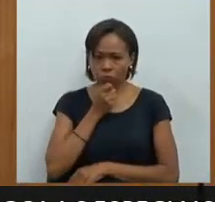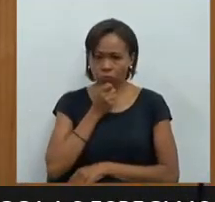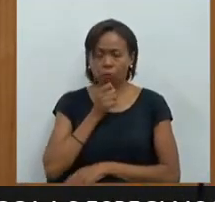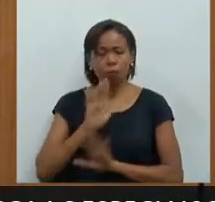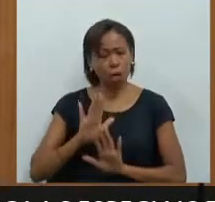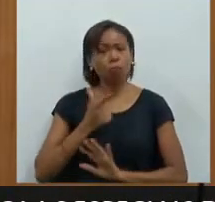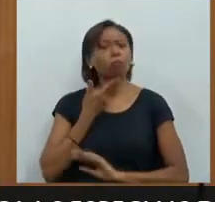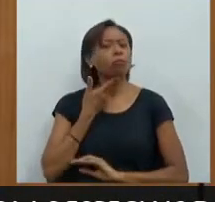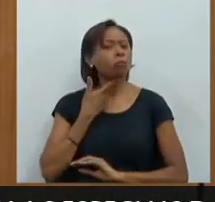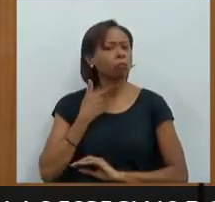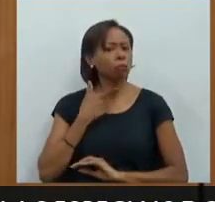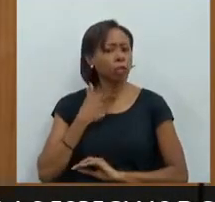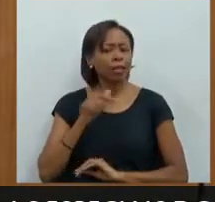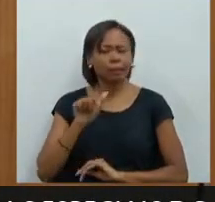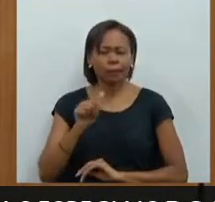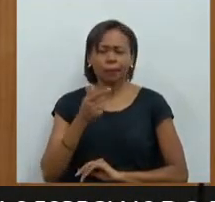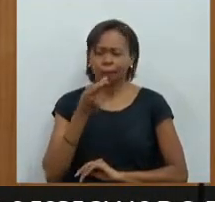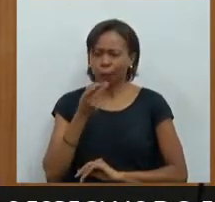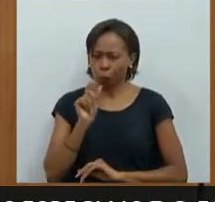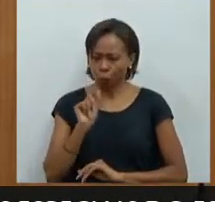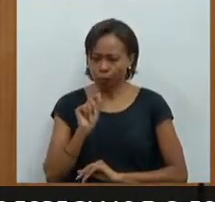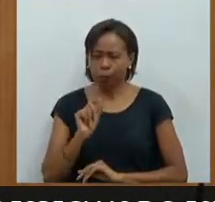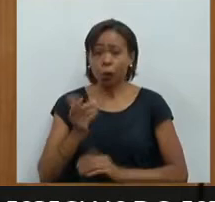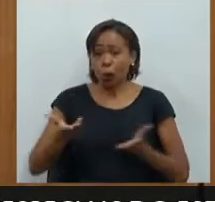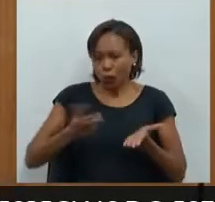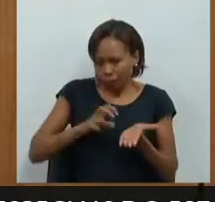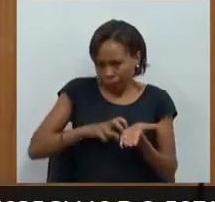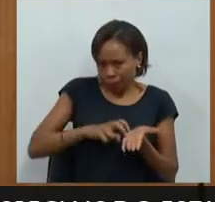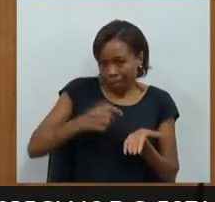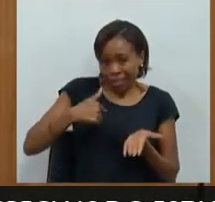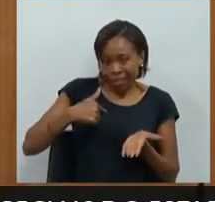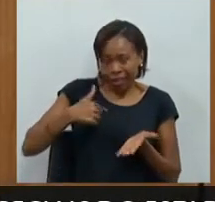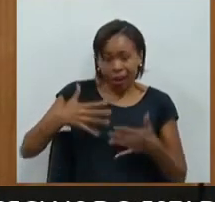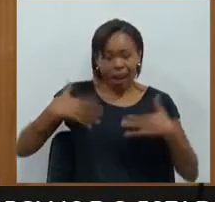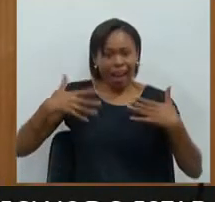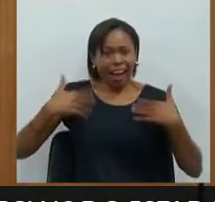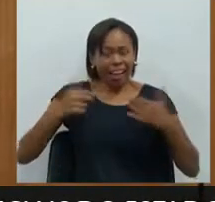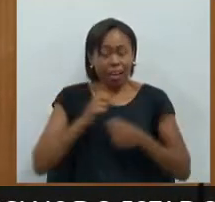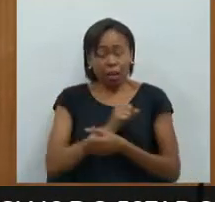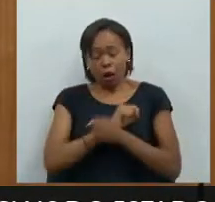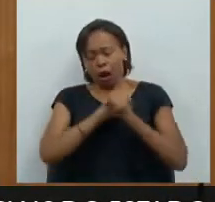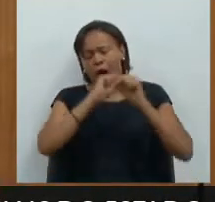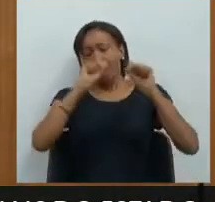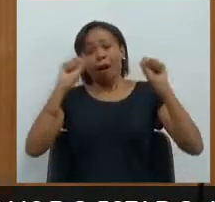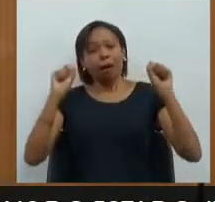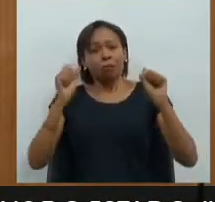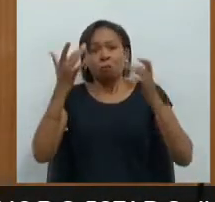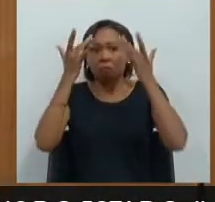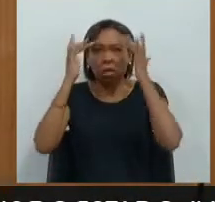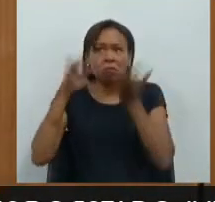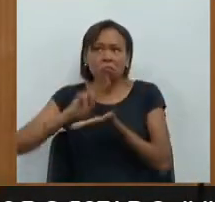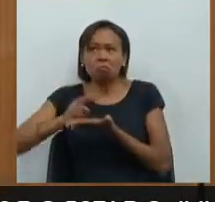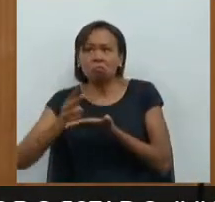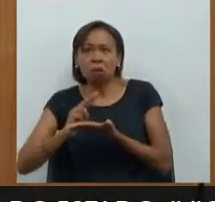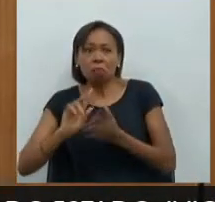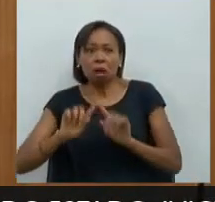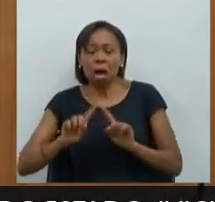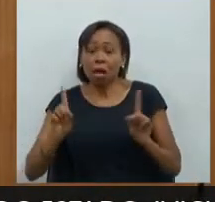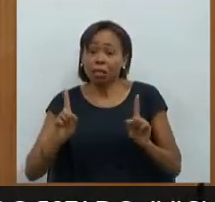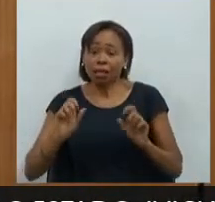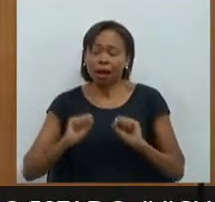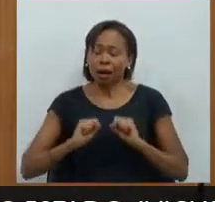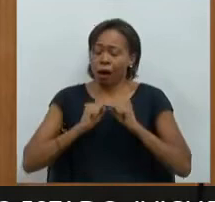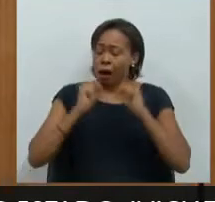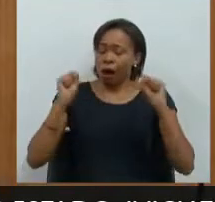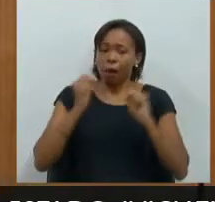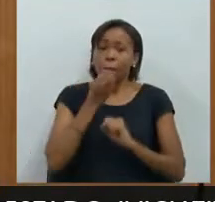vontade. Vou até confessar uma coisa. Hoje de manhã eu acordei bem alegre, né? Não sei nem por quê, porque eu até dormi mal, mas acordei bem. E